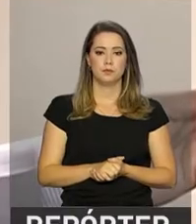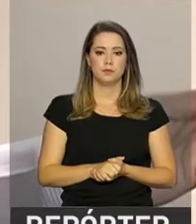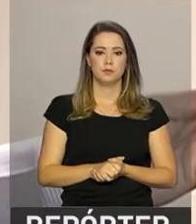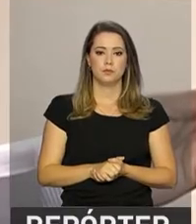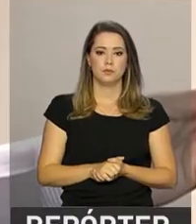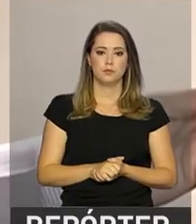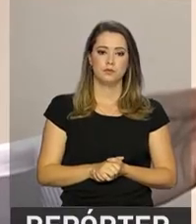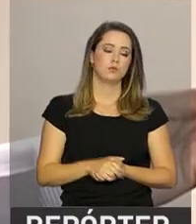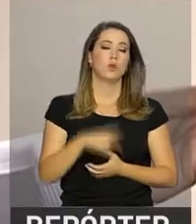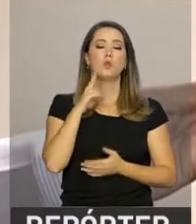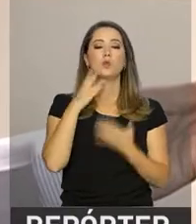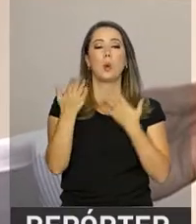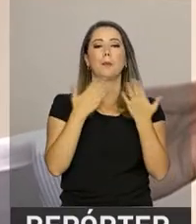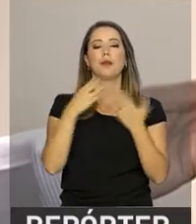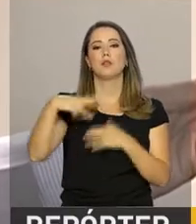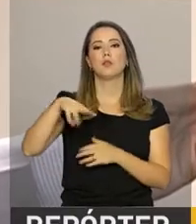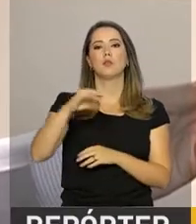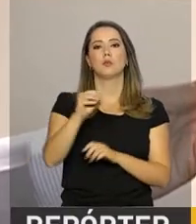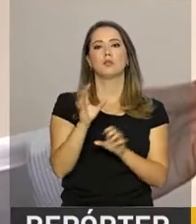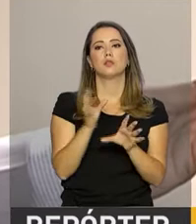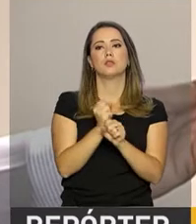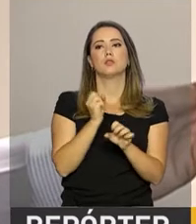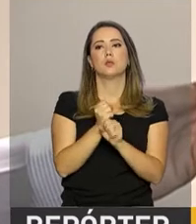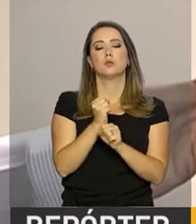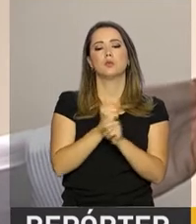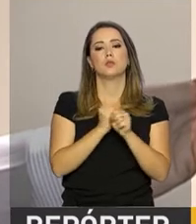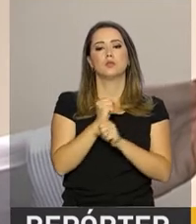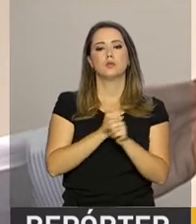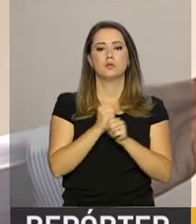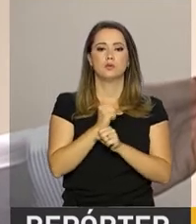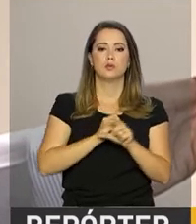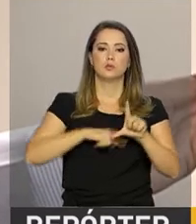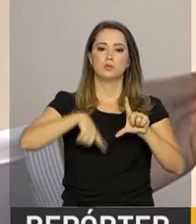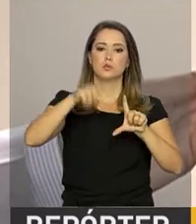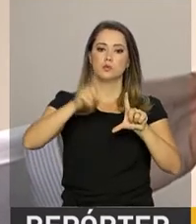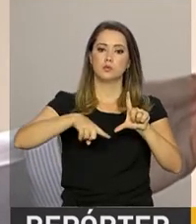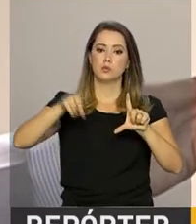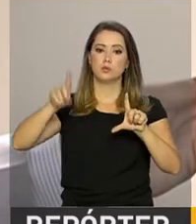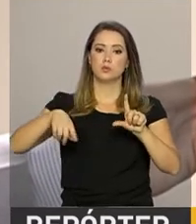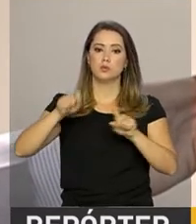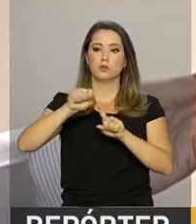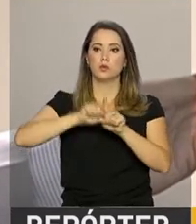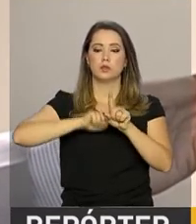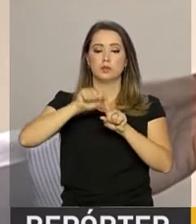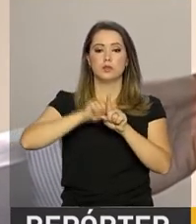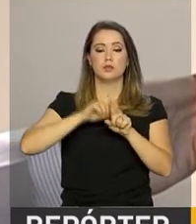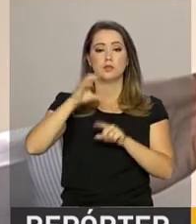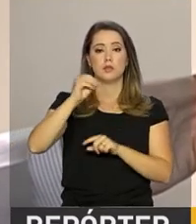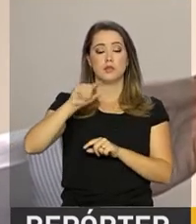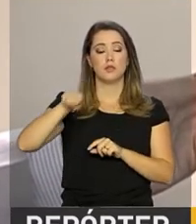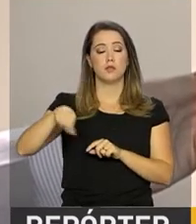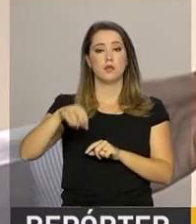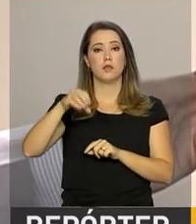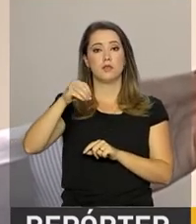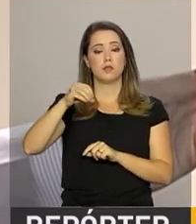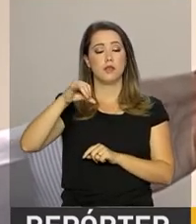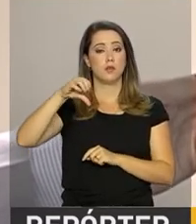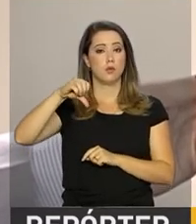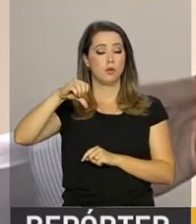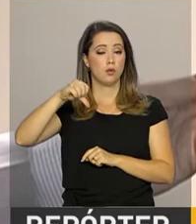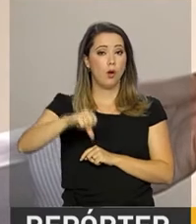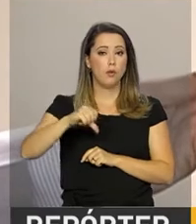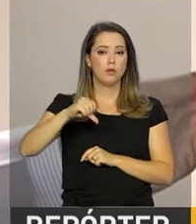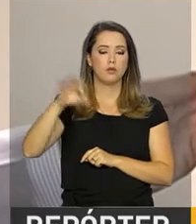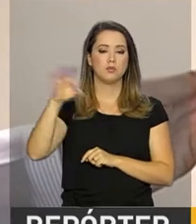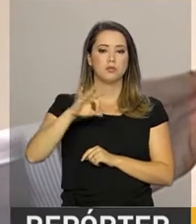Olhando para os meses de março, esse acumulado no ano e a variação mensal de 0,09, elas correspondem ao menor patamar